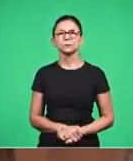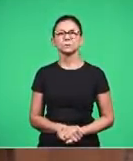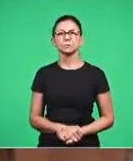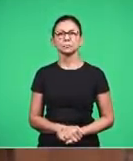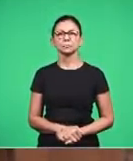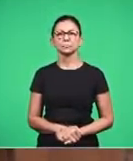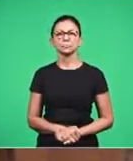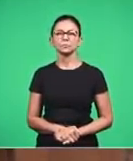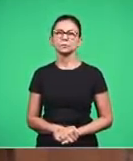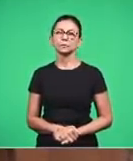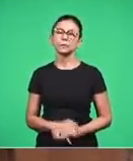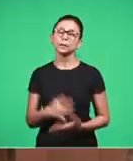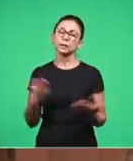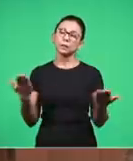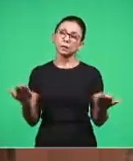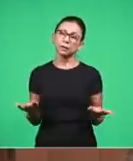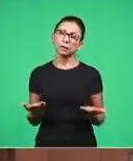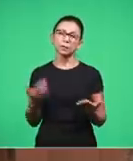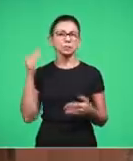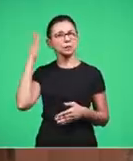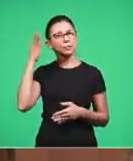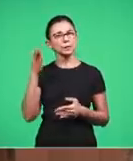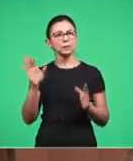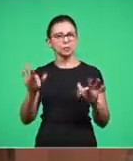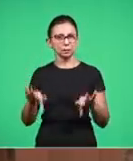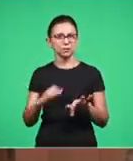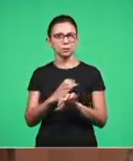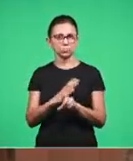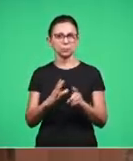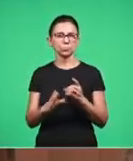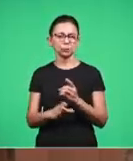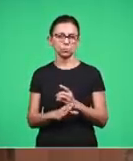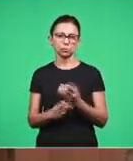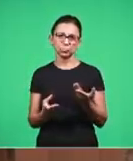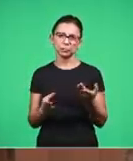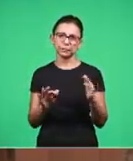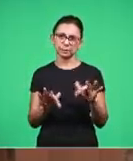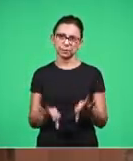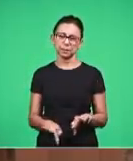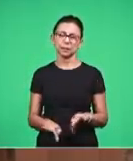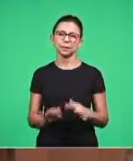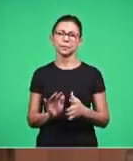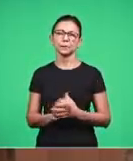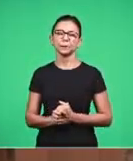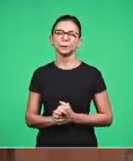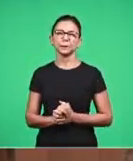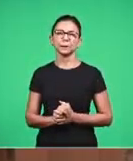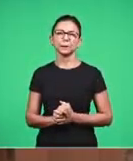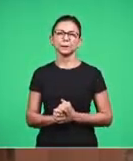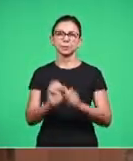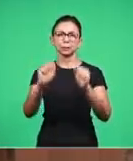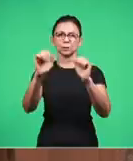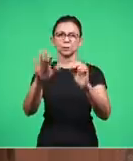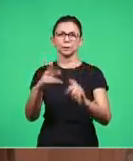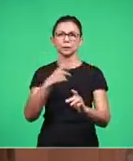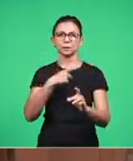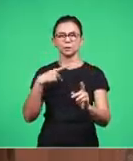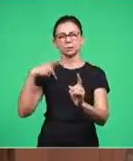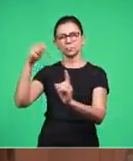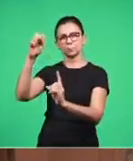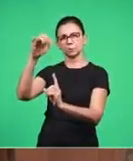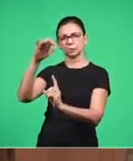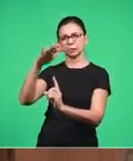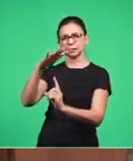Essa é a palavra dessa noite. Vamos encerrar esse culto com a bênção apostólica e glorificando ao